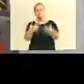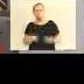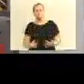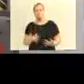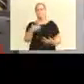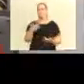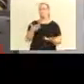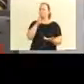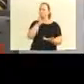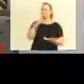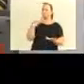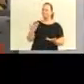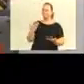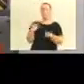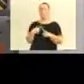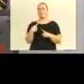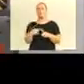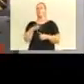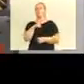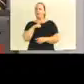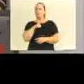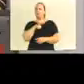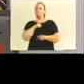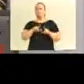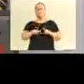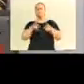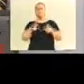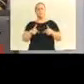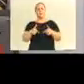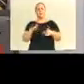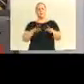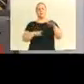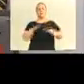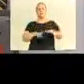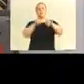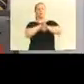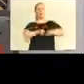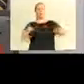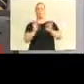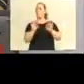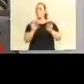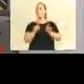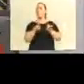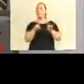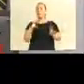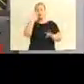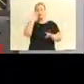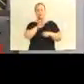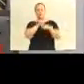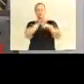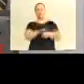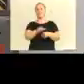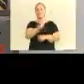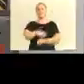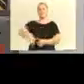algumas ações silenciosas e positivas que, às vezes, mesmo singelas, atendem a determinada parcela da sociedade. Ari, se puder postar as